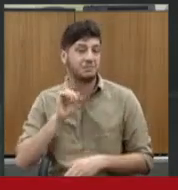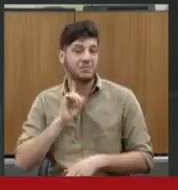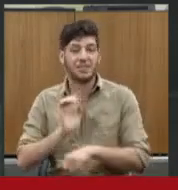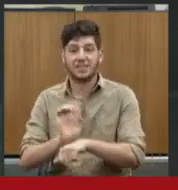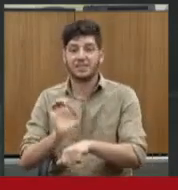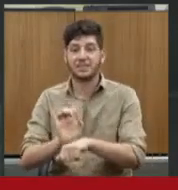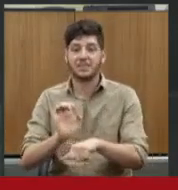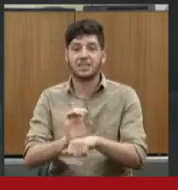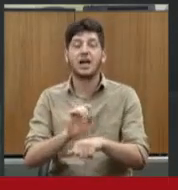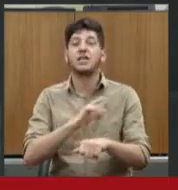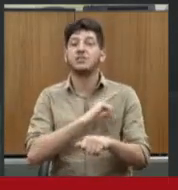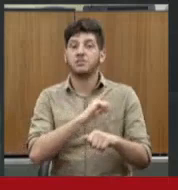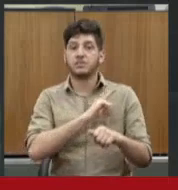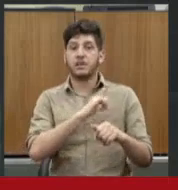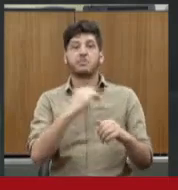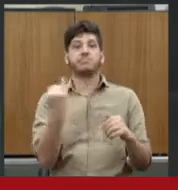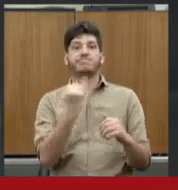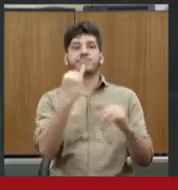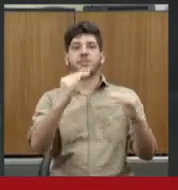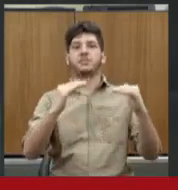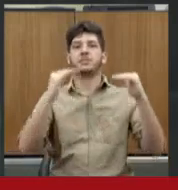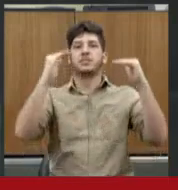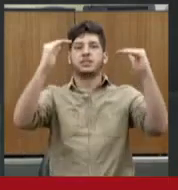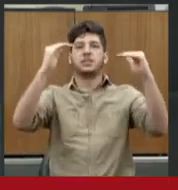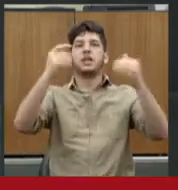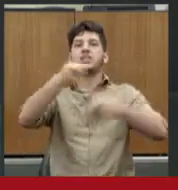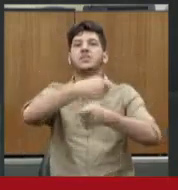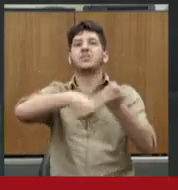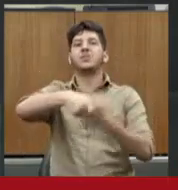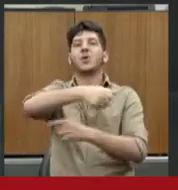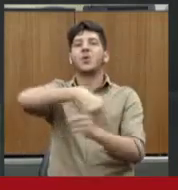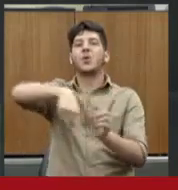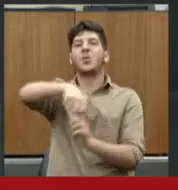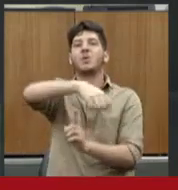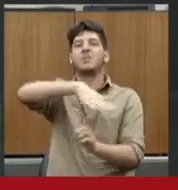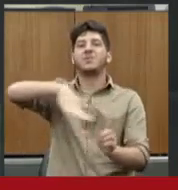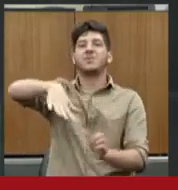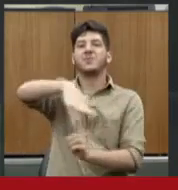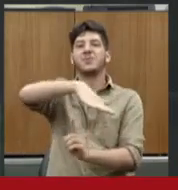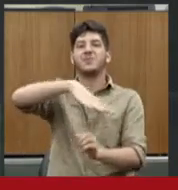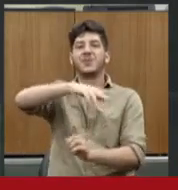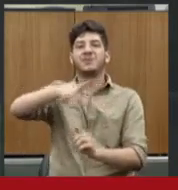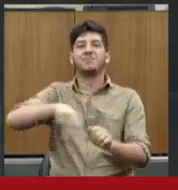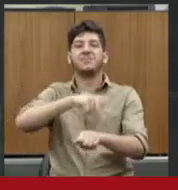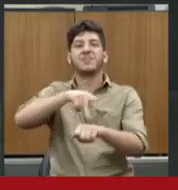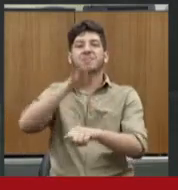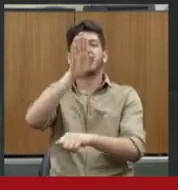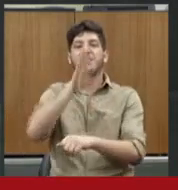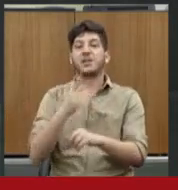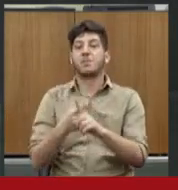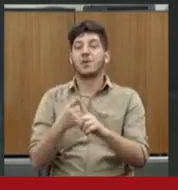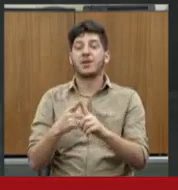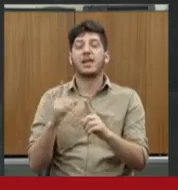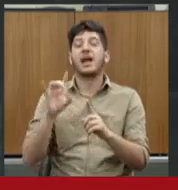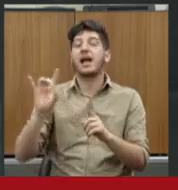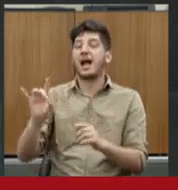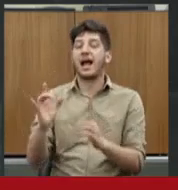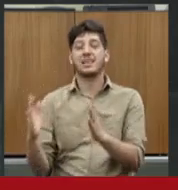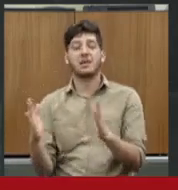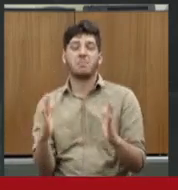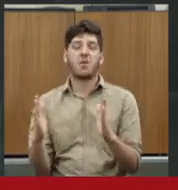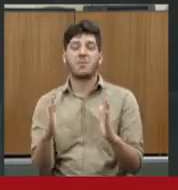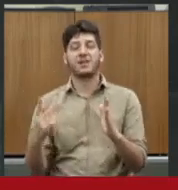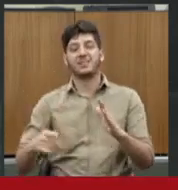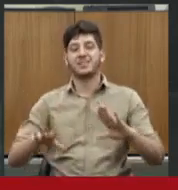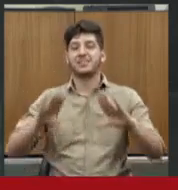de destaque nos índices socioeconômicos do país, é porque cada legislatura desta casa, em seu respectivo momento histórico,